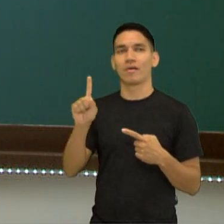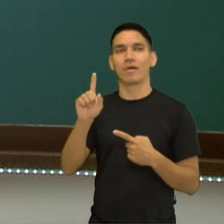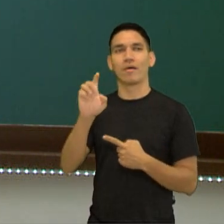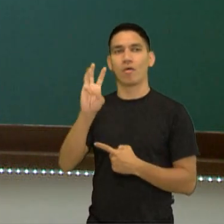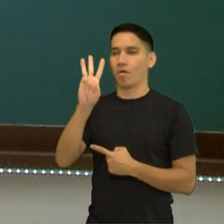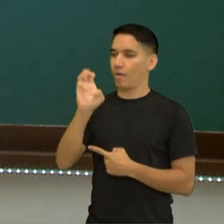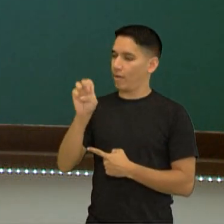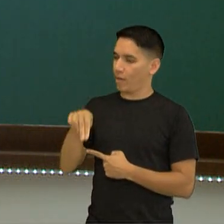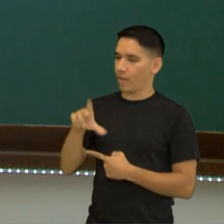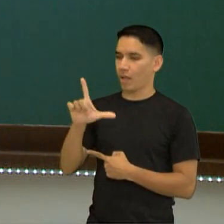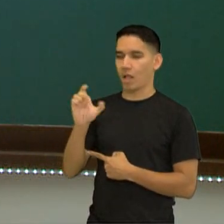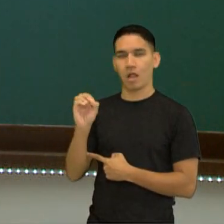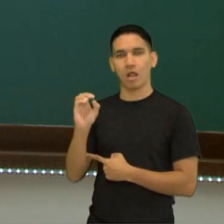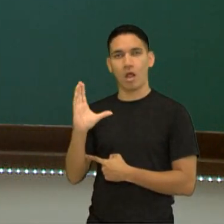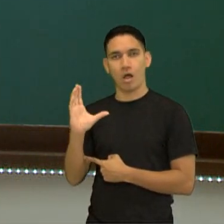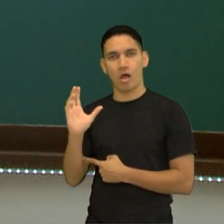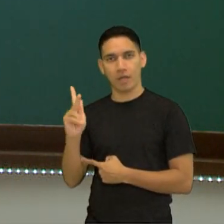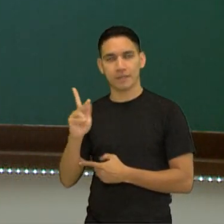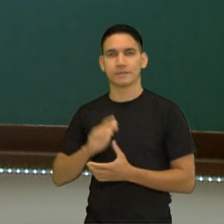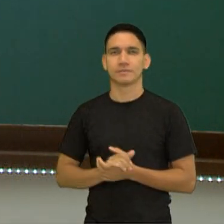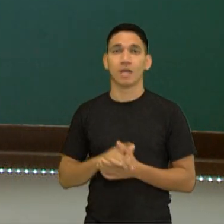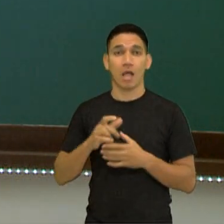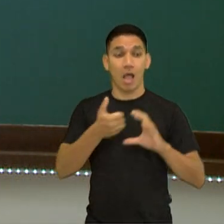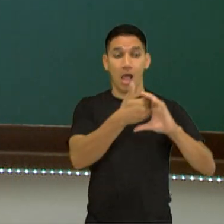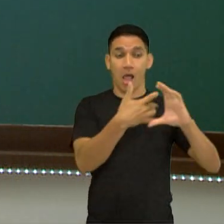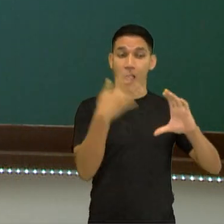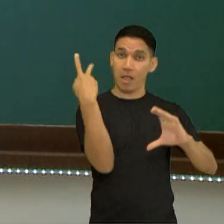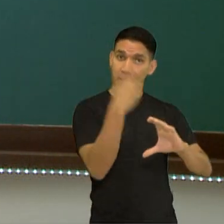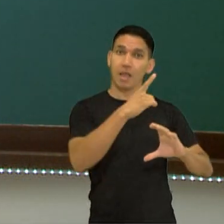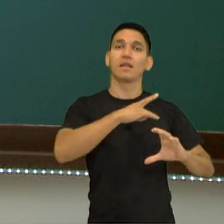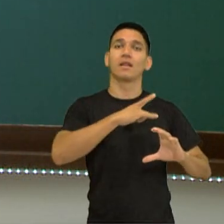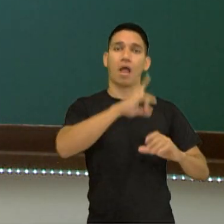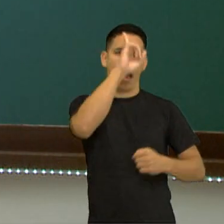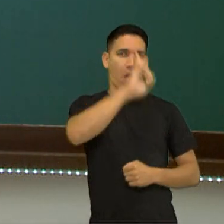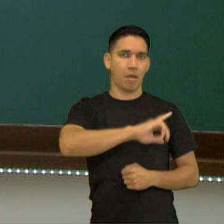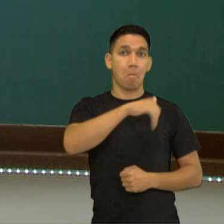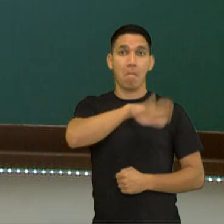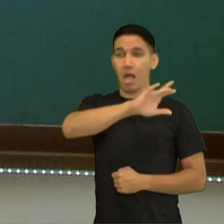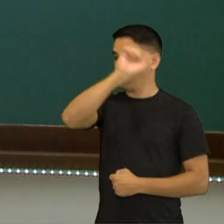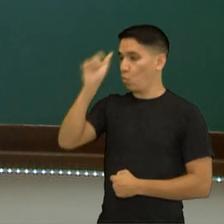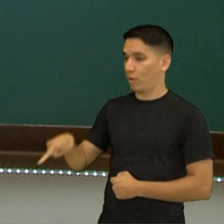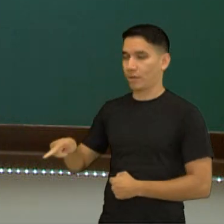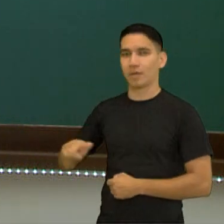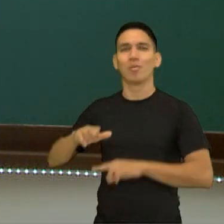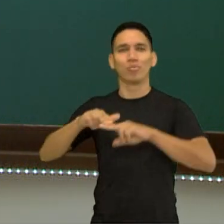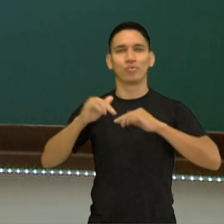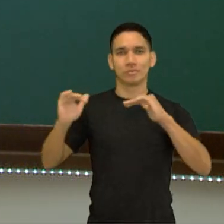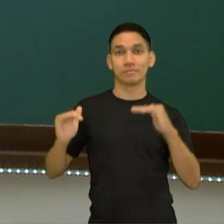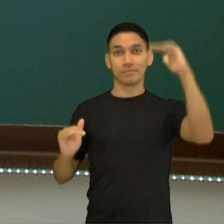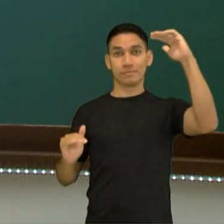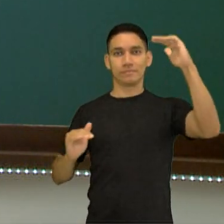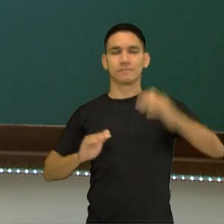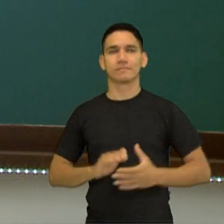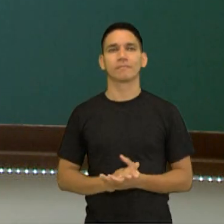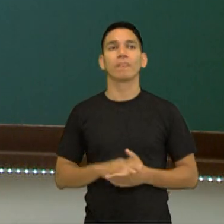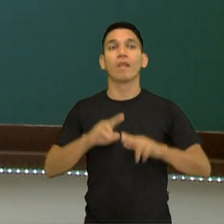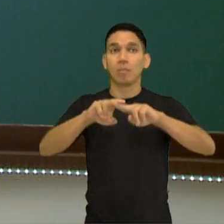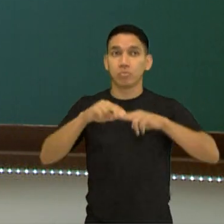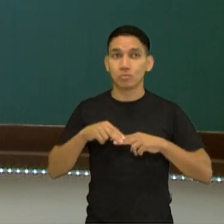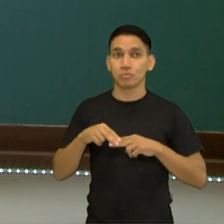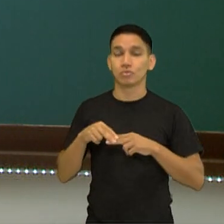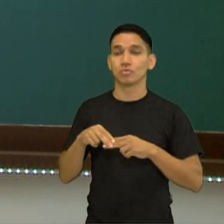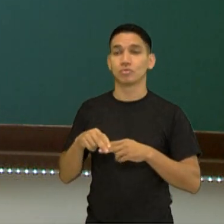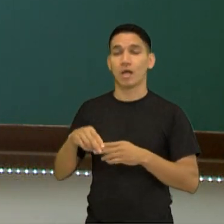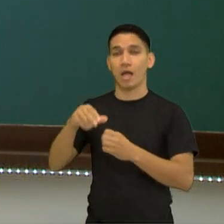Wenlock. Então, é uma característica que esse tem que o outro não tem. Por isso que é o de superioridade, né? E como eu tenho um adjetivo longo,